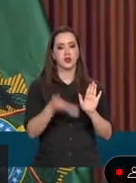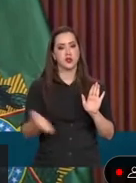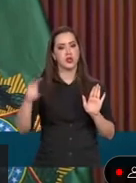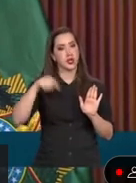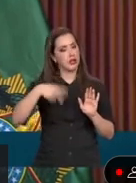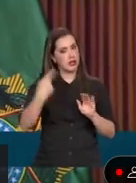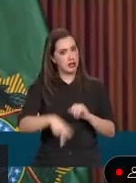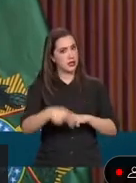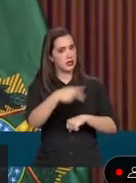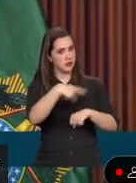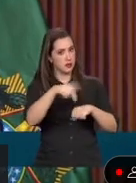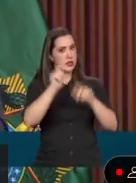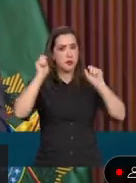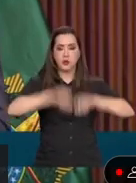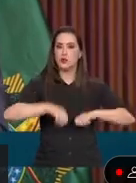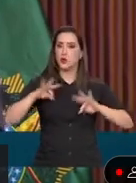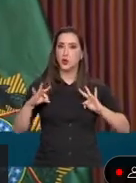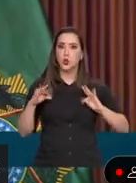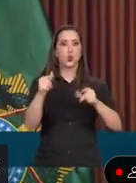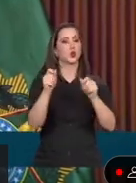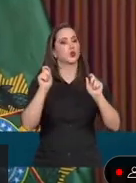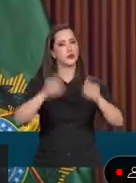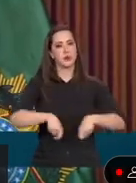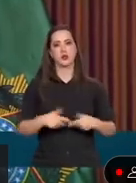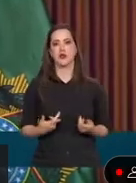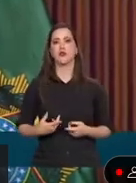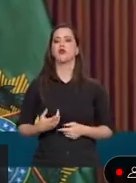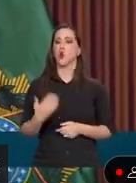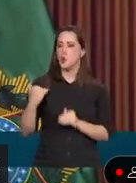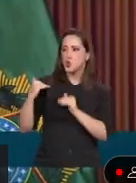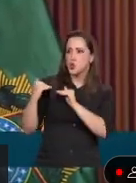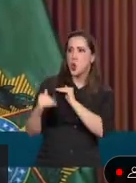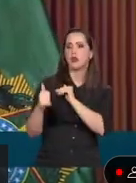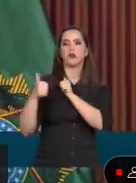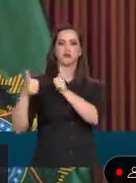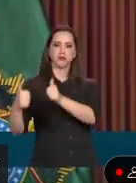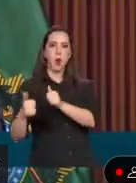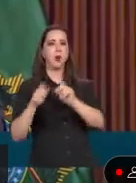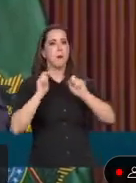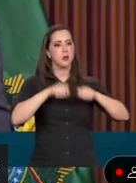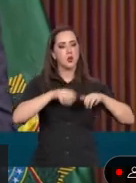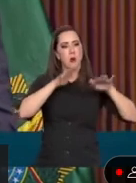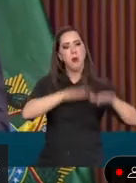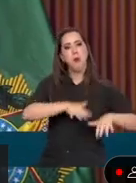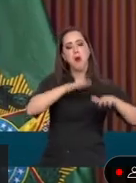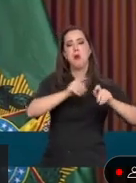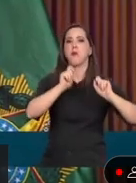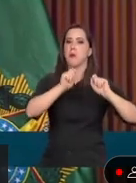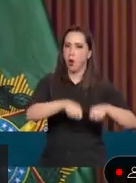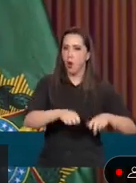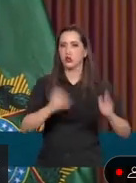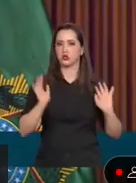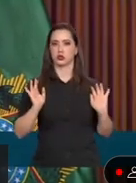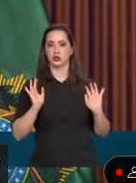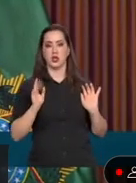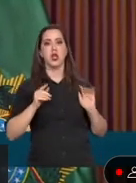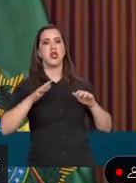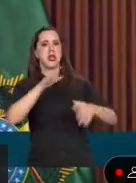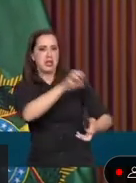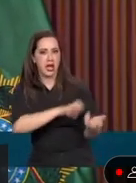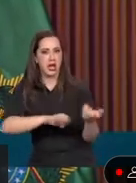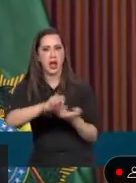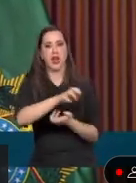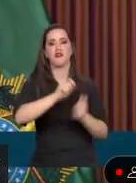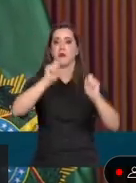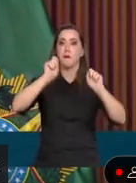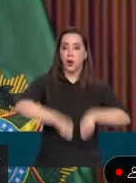nesse país, é possível tudo. É possível discordar, é possível fazer passeata, é possível fazer greve.